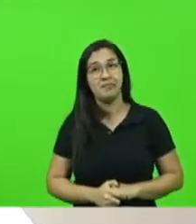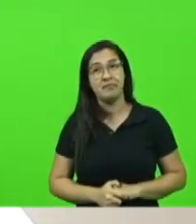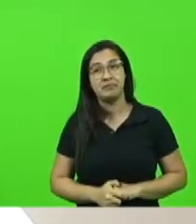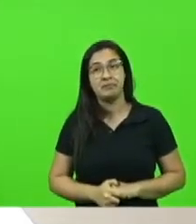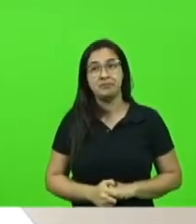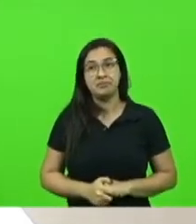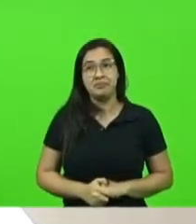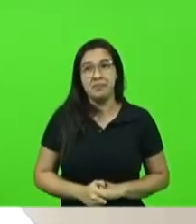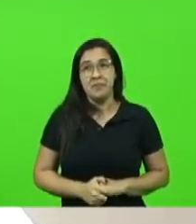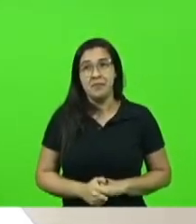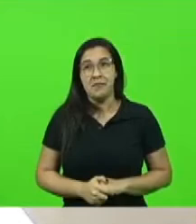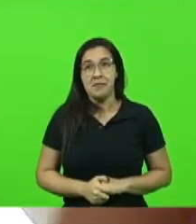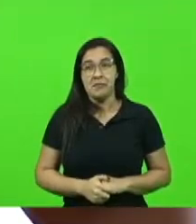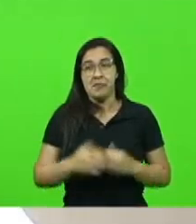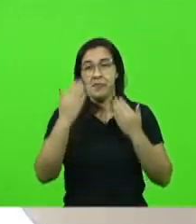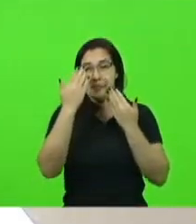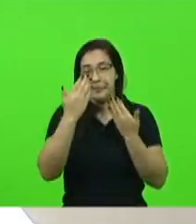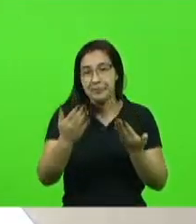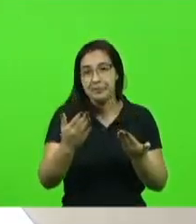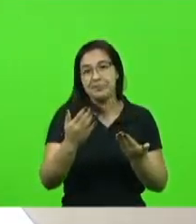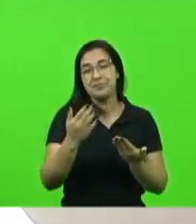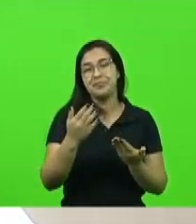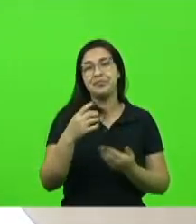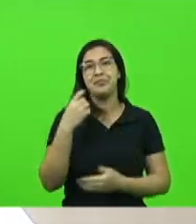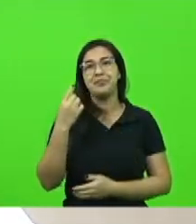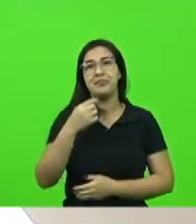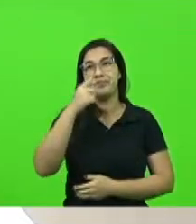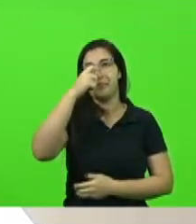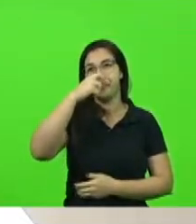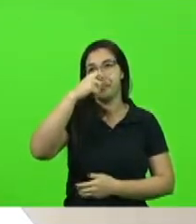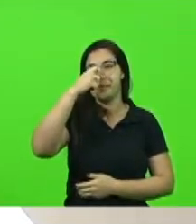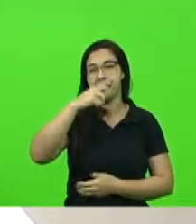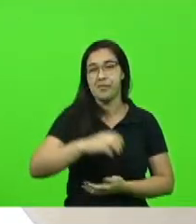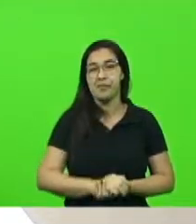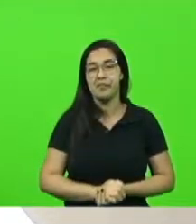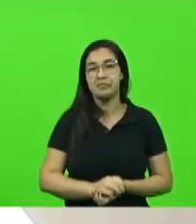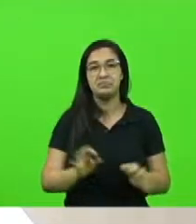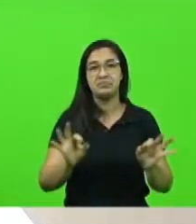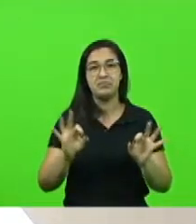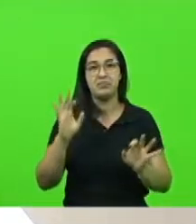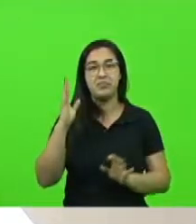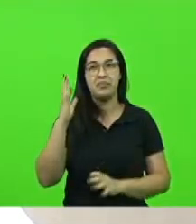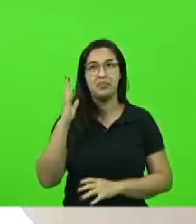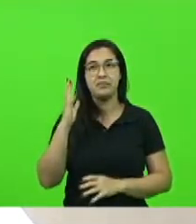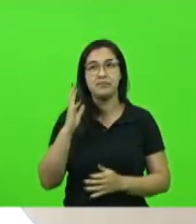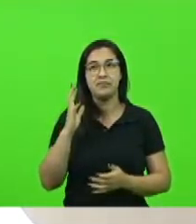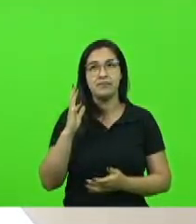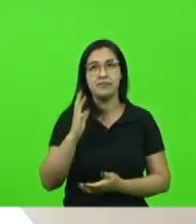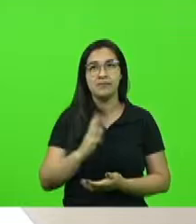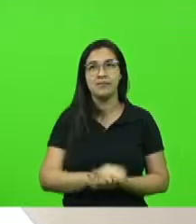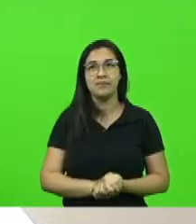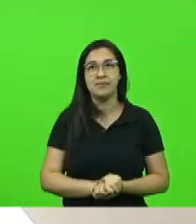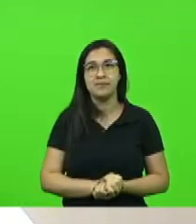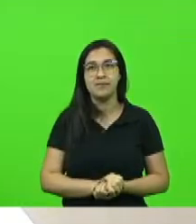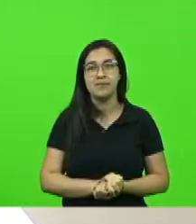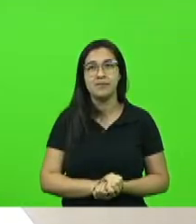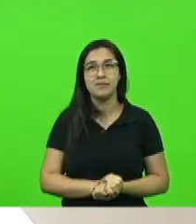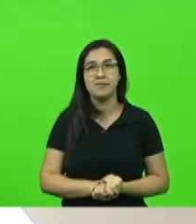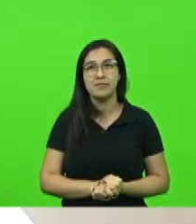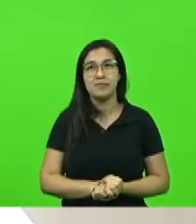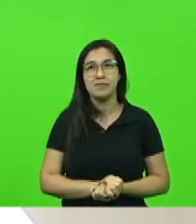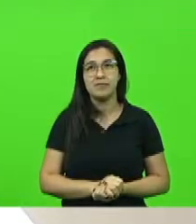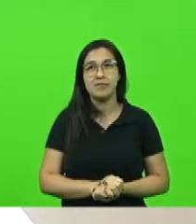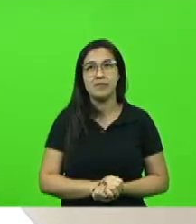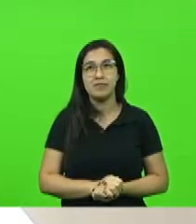Obrigado, deputado Maurício Kudillac. Não havendo novos deputados presidente, inscritos, pois não... Eu. Pois